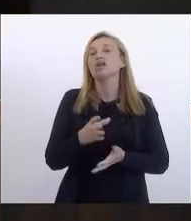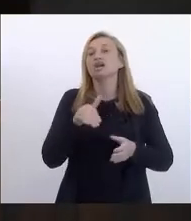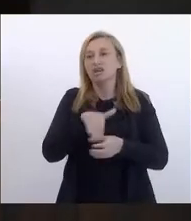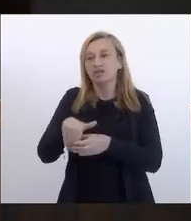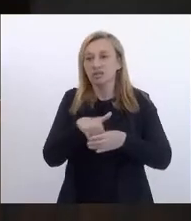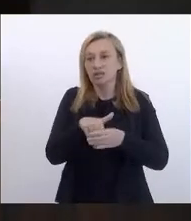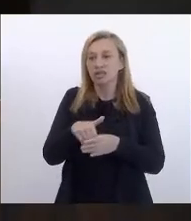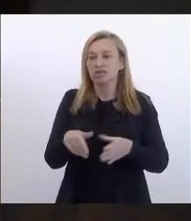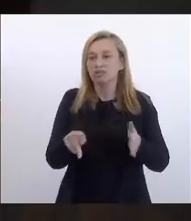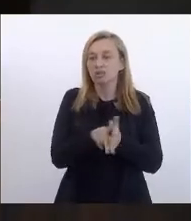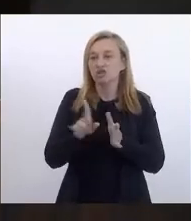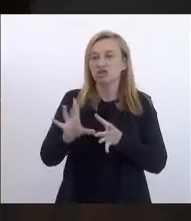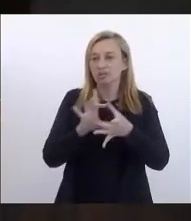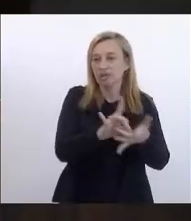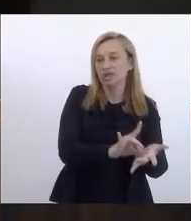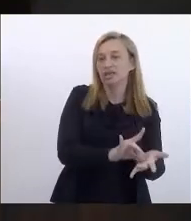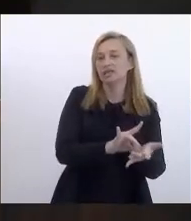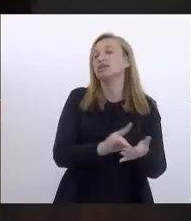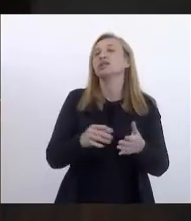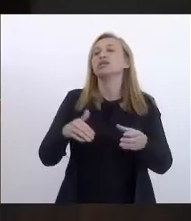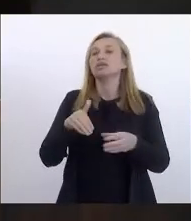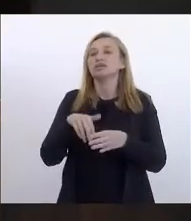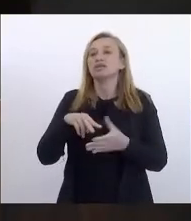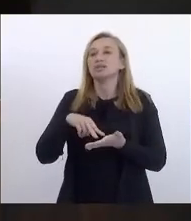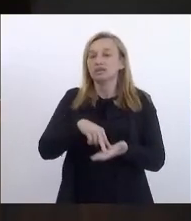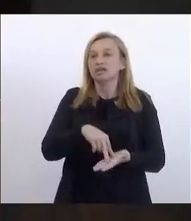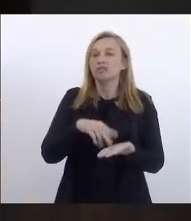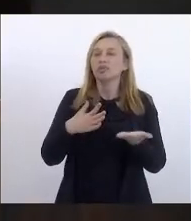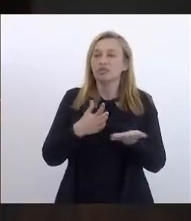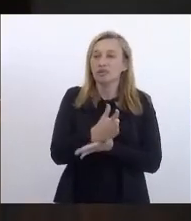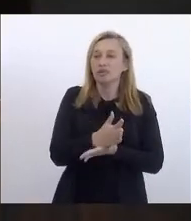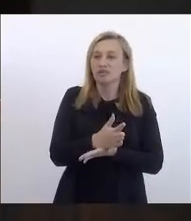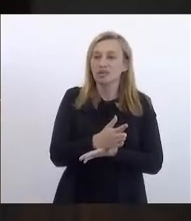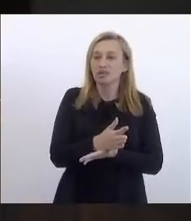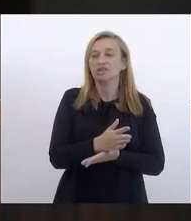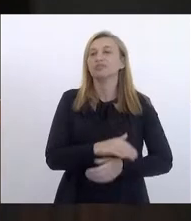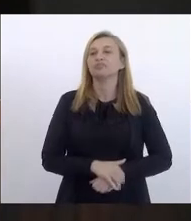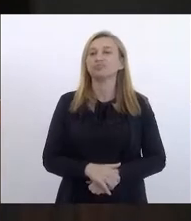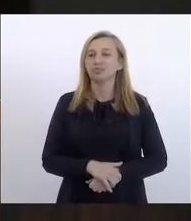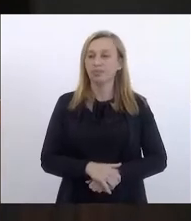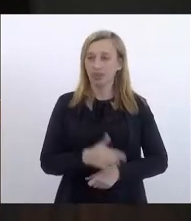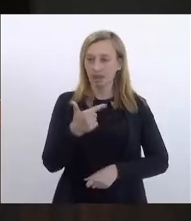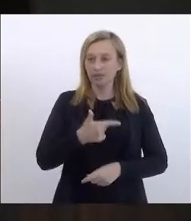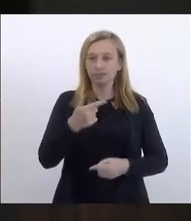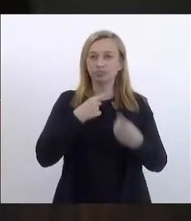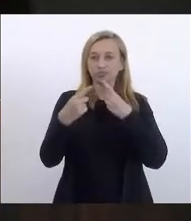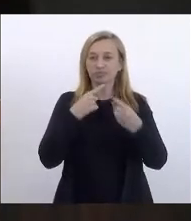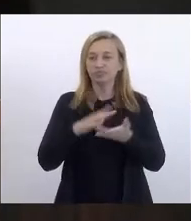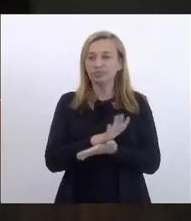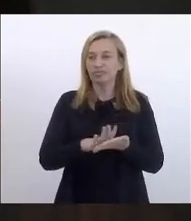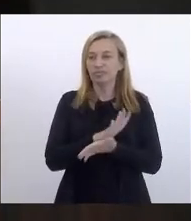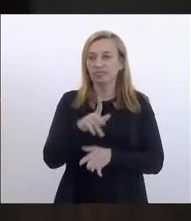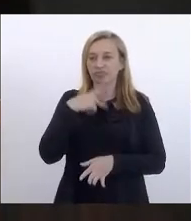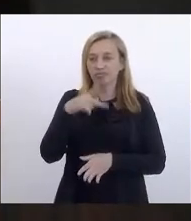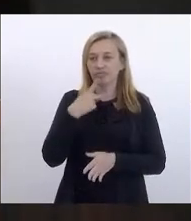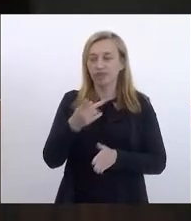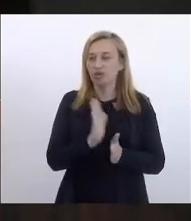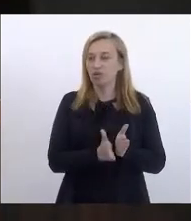Em votação, projeto assim emendado. Se os que aprovam, a comissão aprovada. Aprovado, vai redação do vencido para a segunda discussão. Nada mais a tratar.